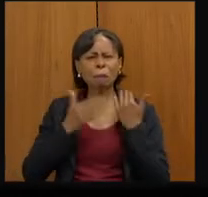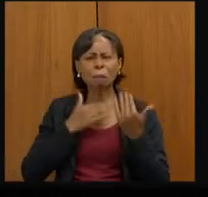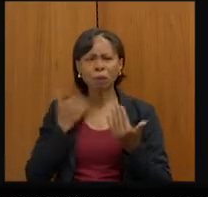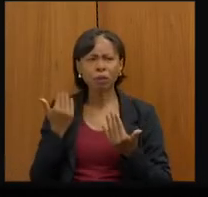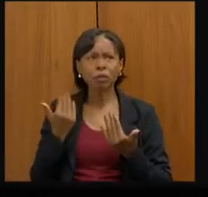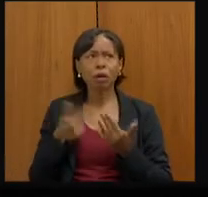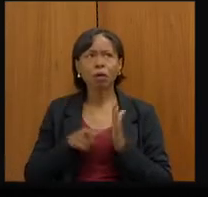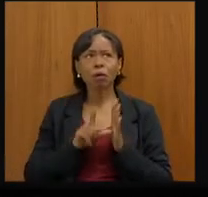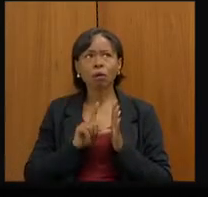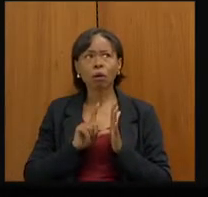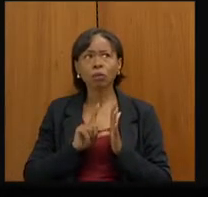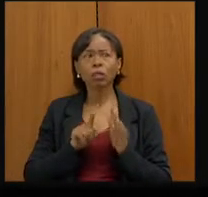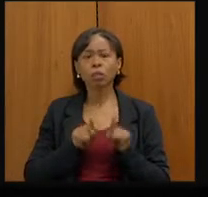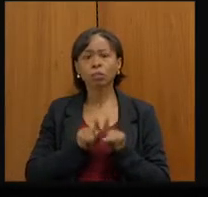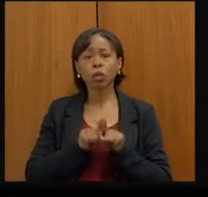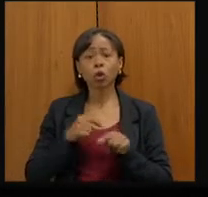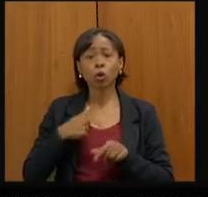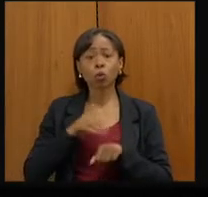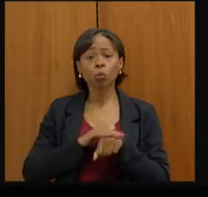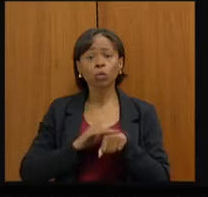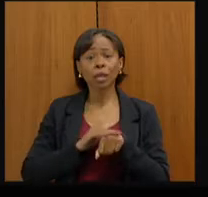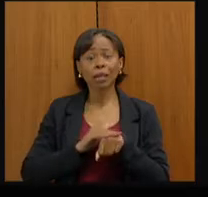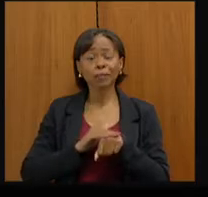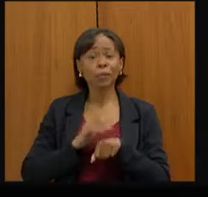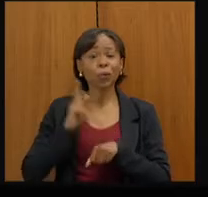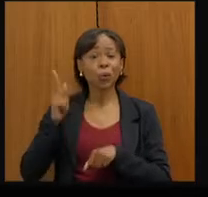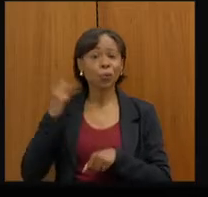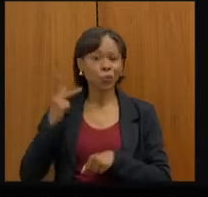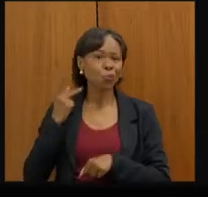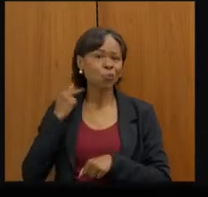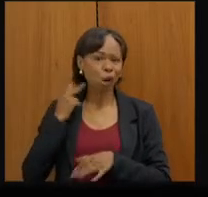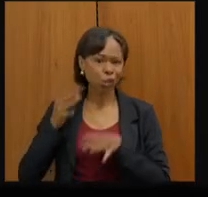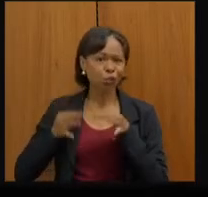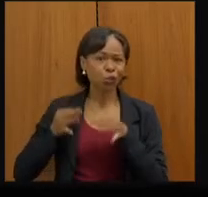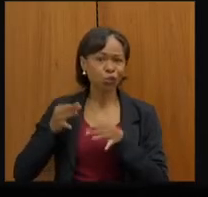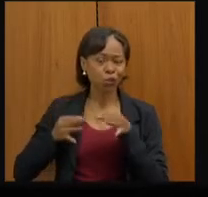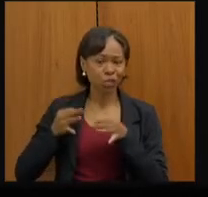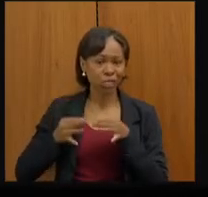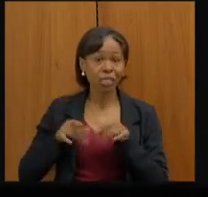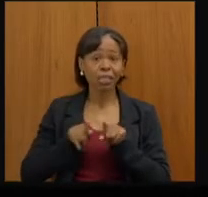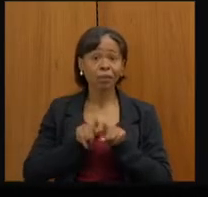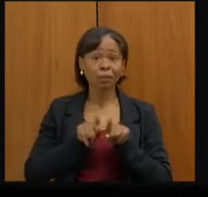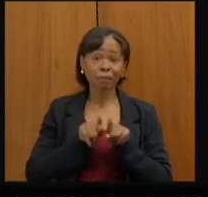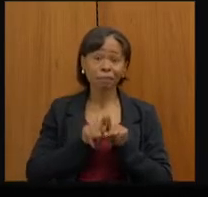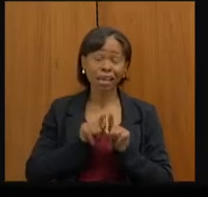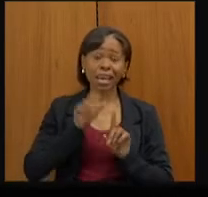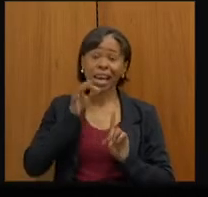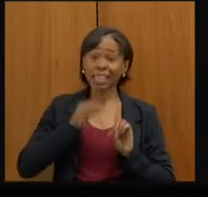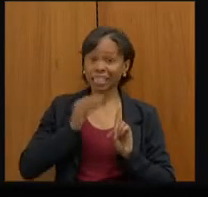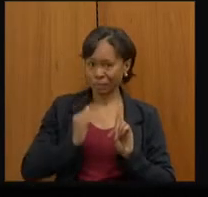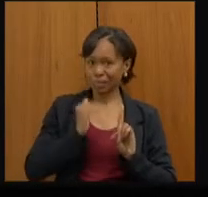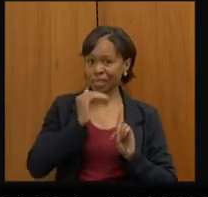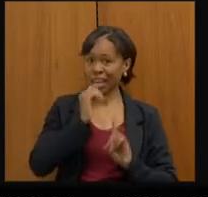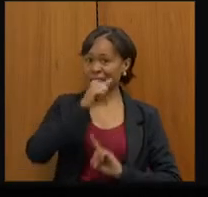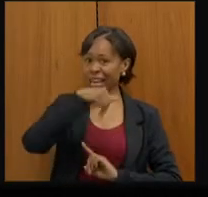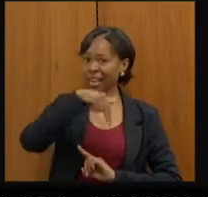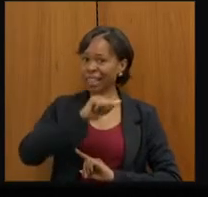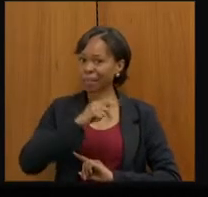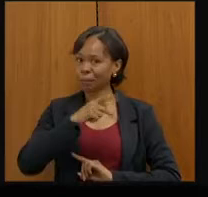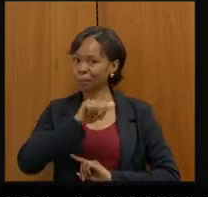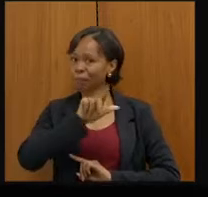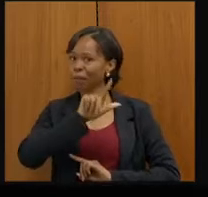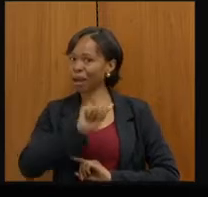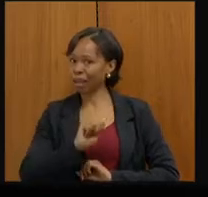Cruzeiro deputada da Paula é muito feliz e também para desembargadora Ana Paula Garcia Porque estão as coisas dormido